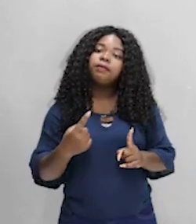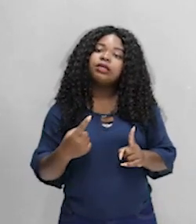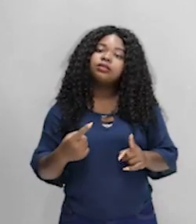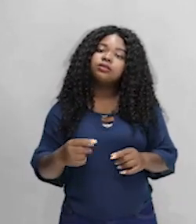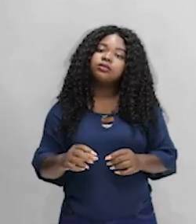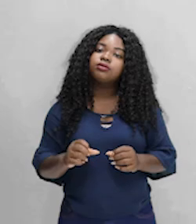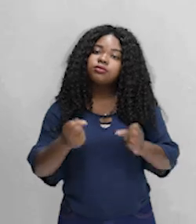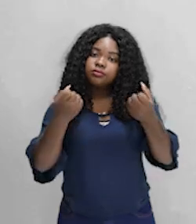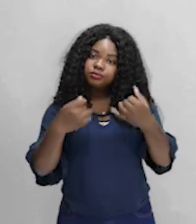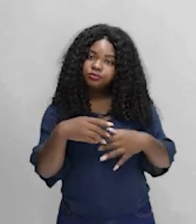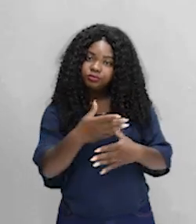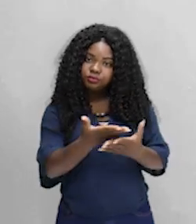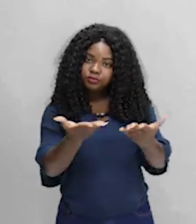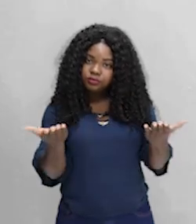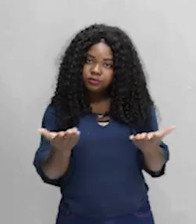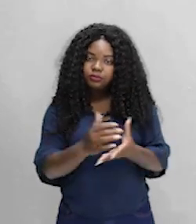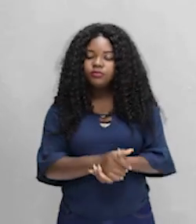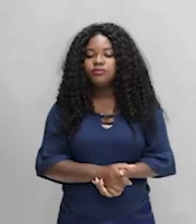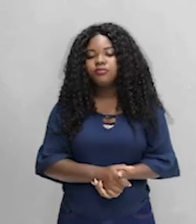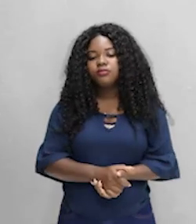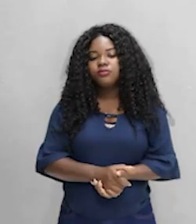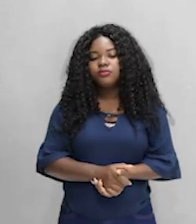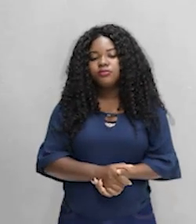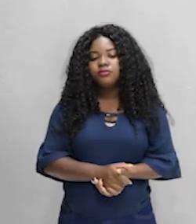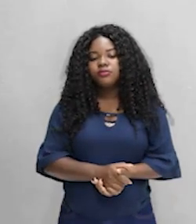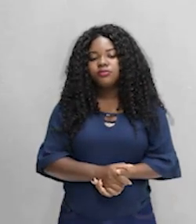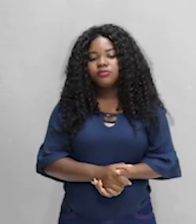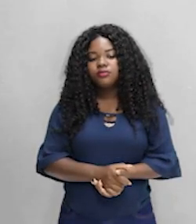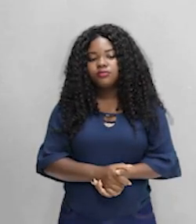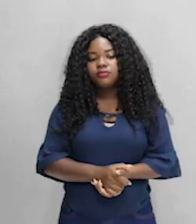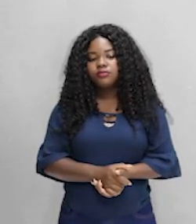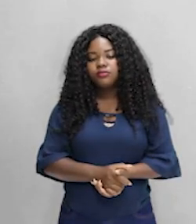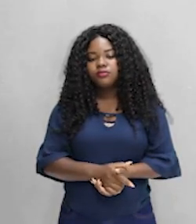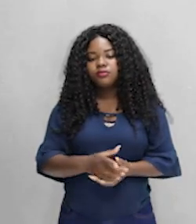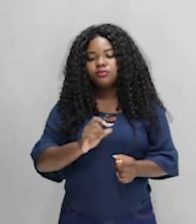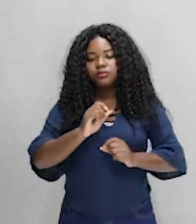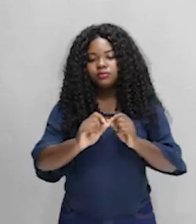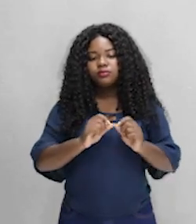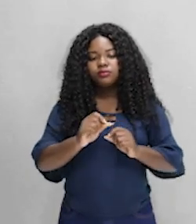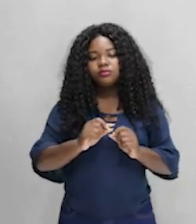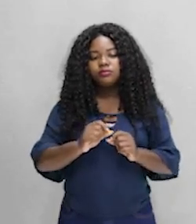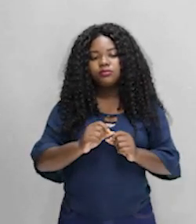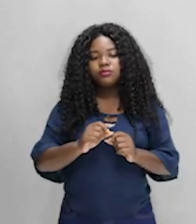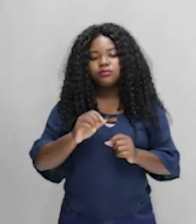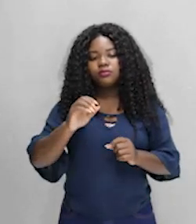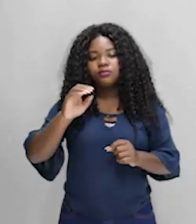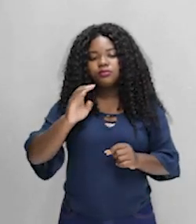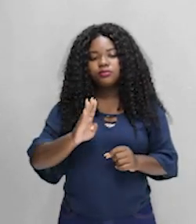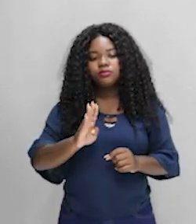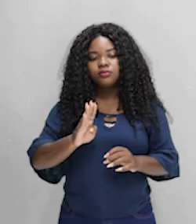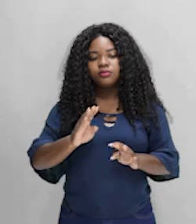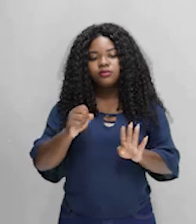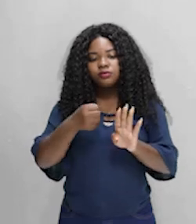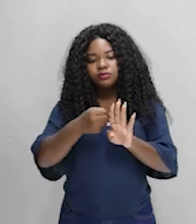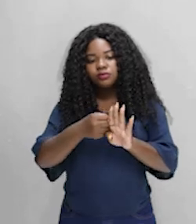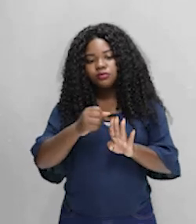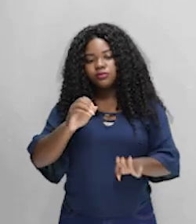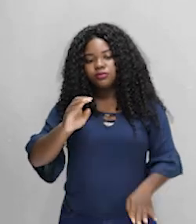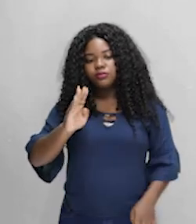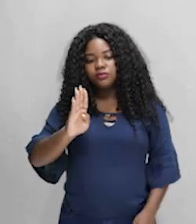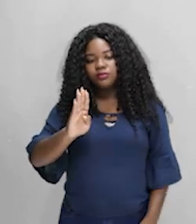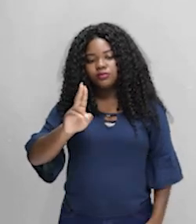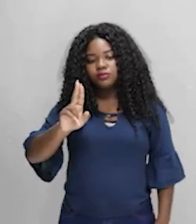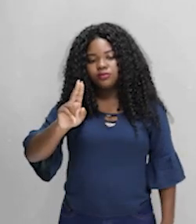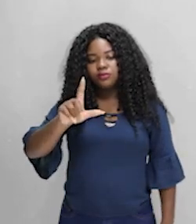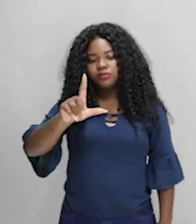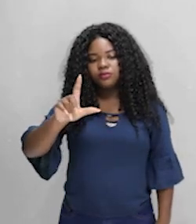alertar. Aqui está falando a questão do bullying utilizando os conhecimentos químicos, né? Então, aqui a gente percebeu